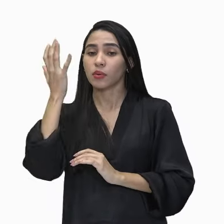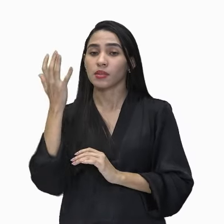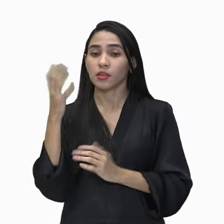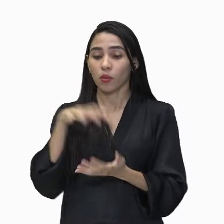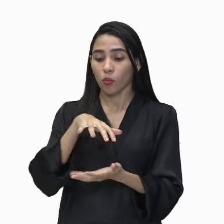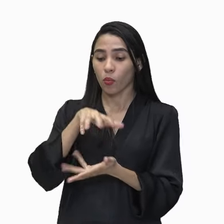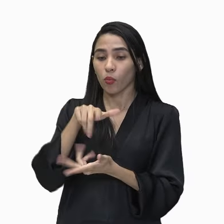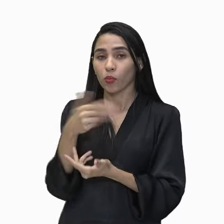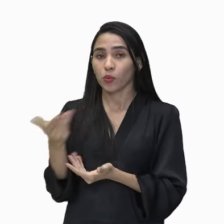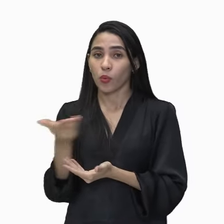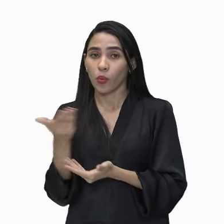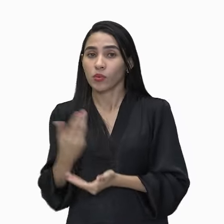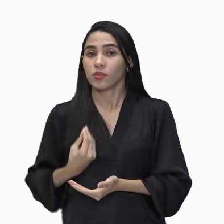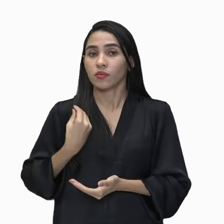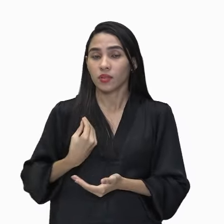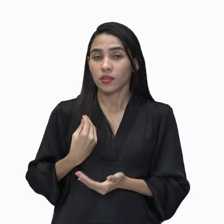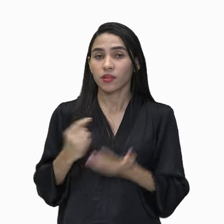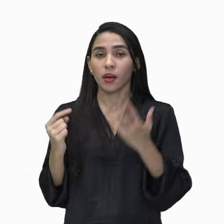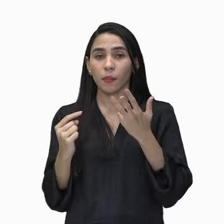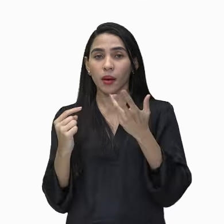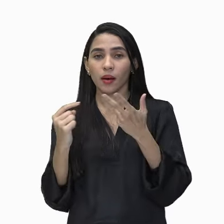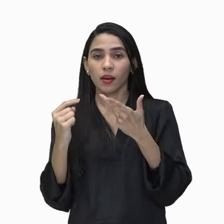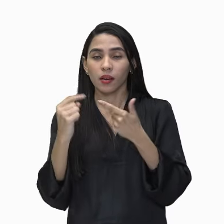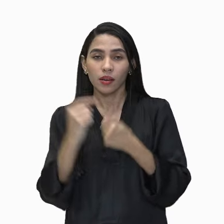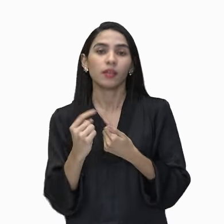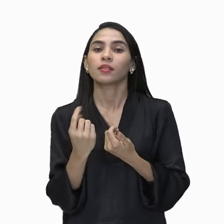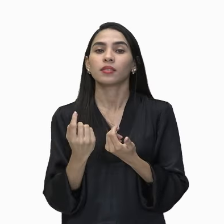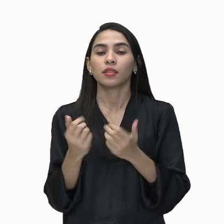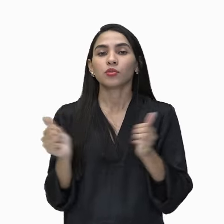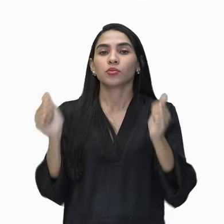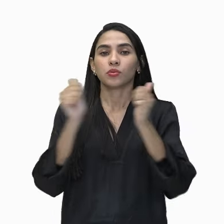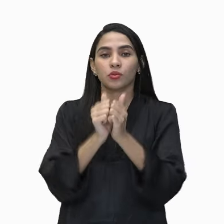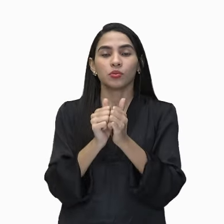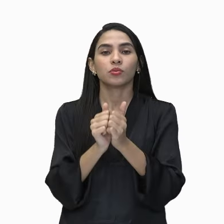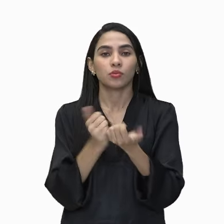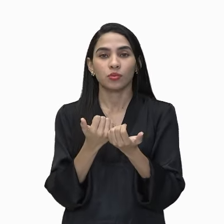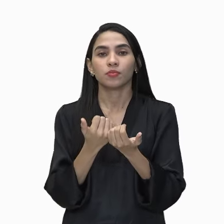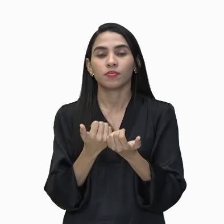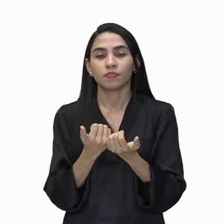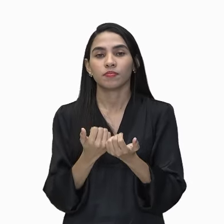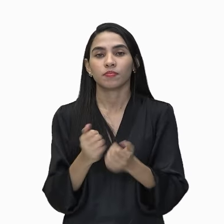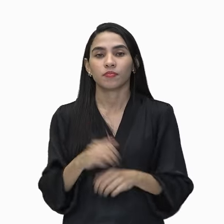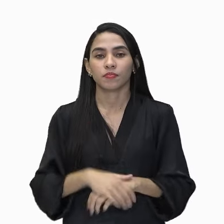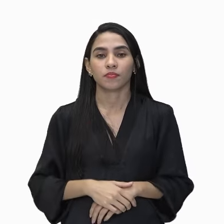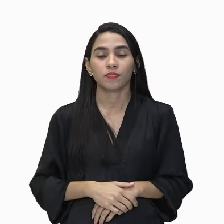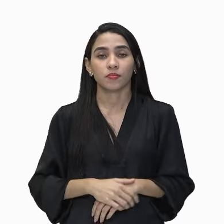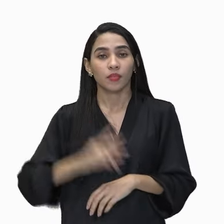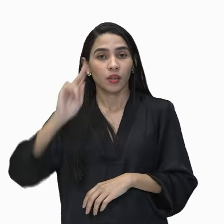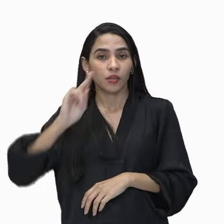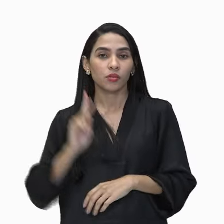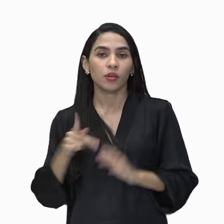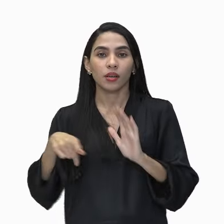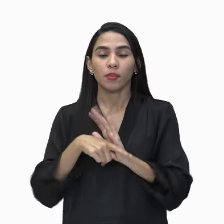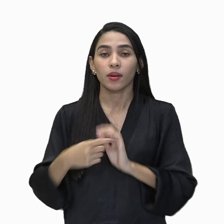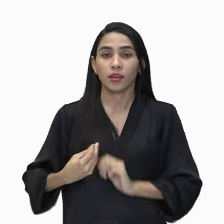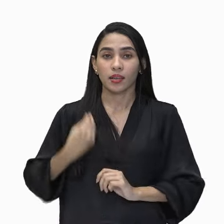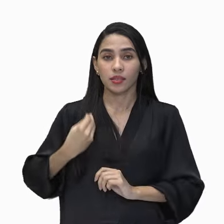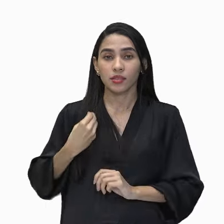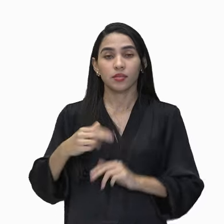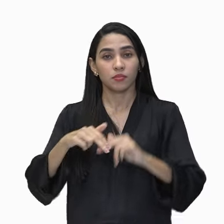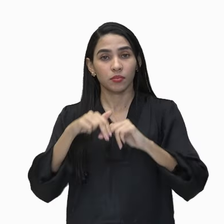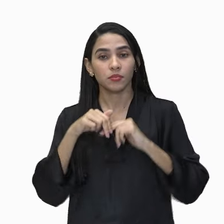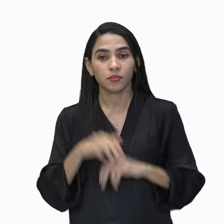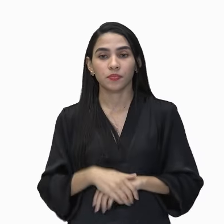mundo está vivendo. Então, tudo isso faz parte dessa circunstância histórica do nosso existir.